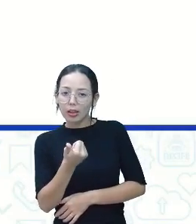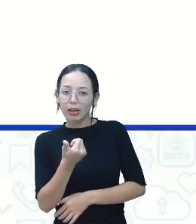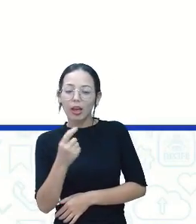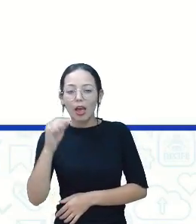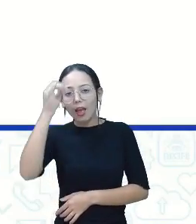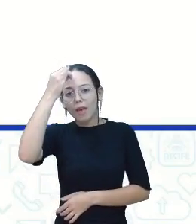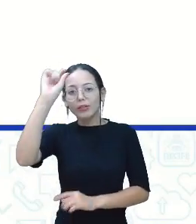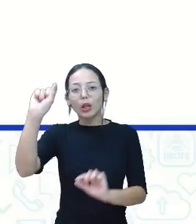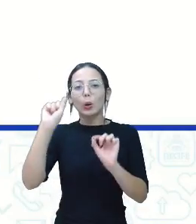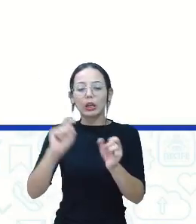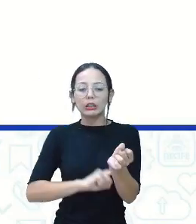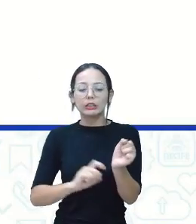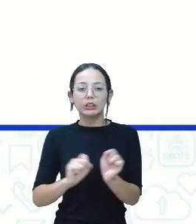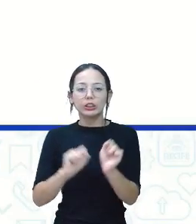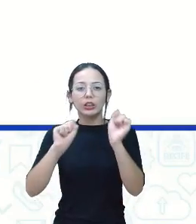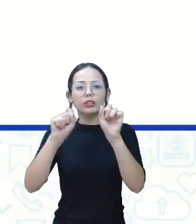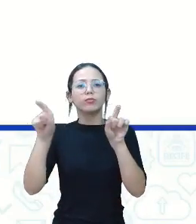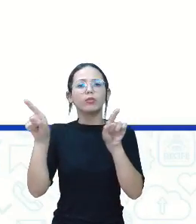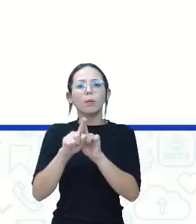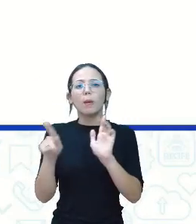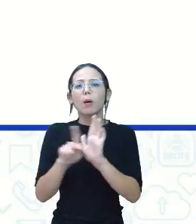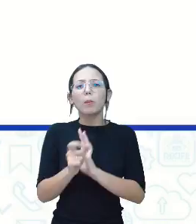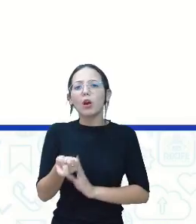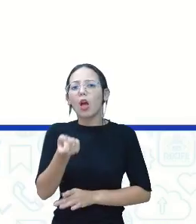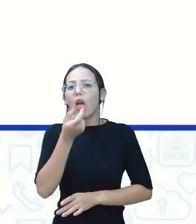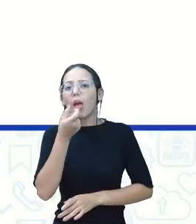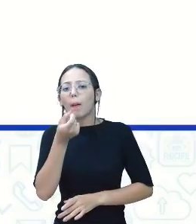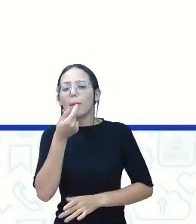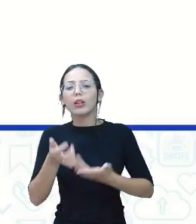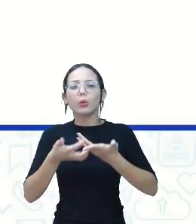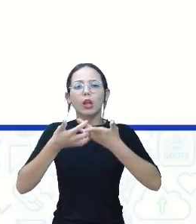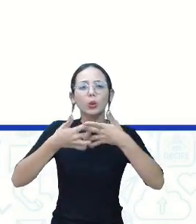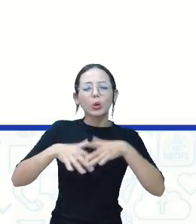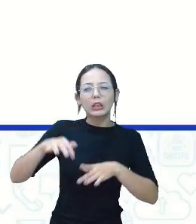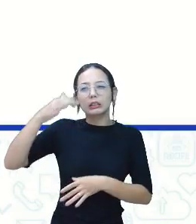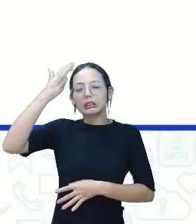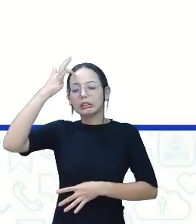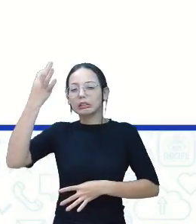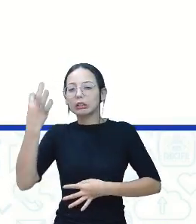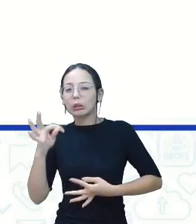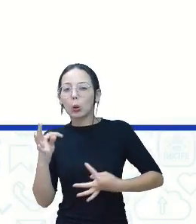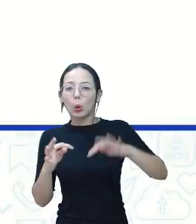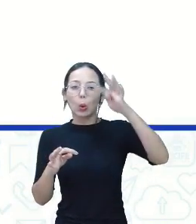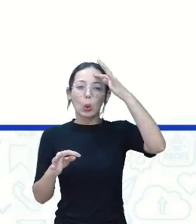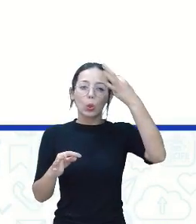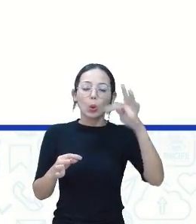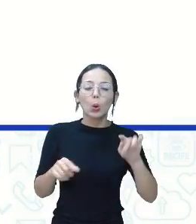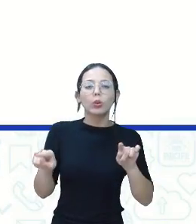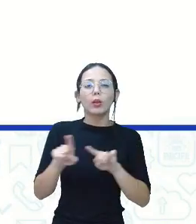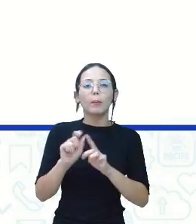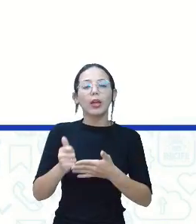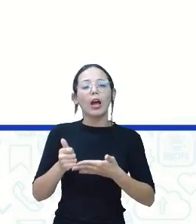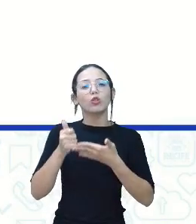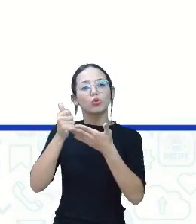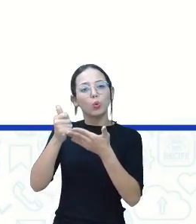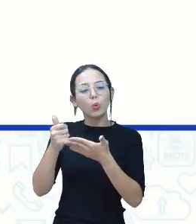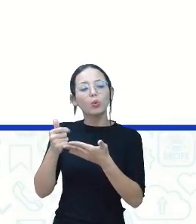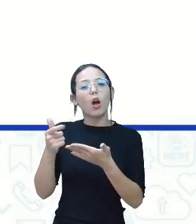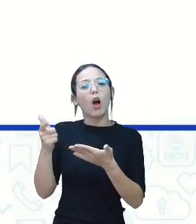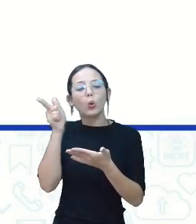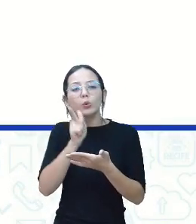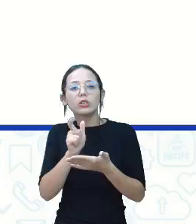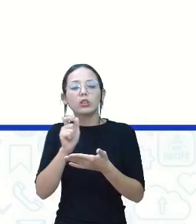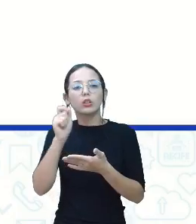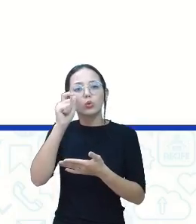remédio natural contra dor de cabeça e enxaqueca. Ajuda a restaurar o sono. Também aumenta